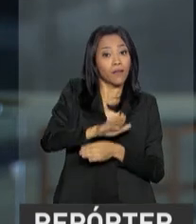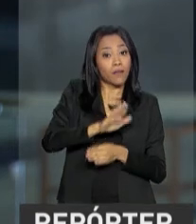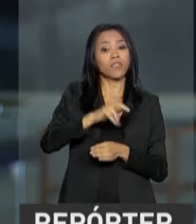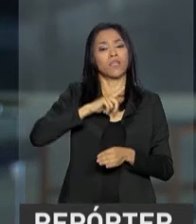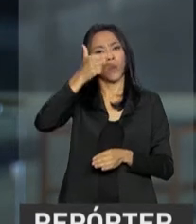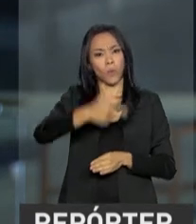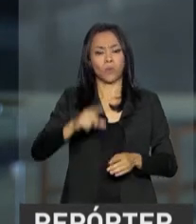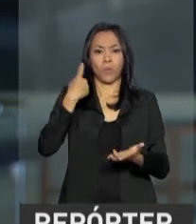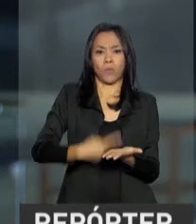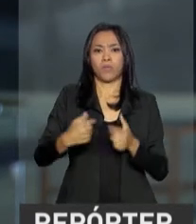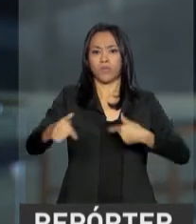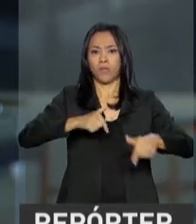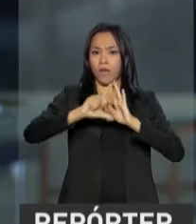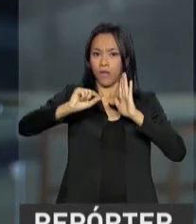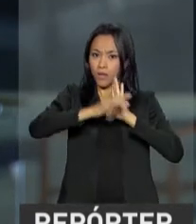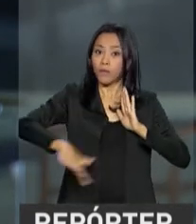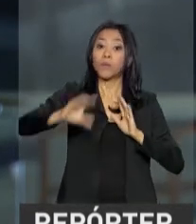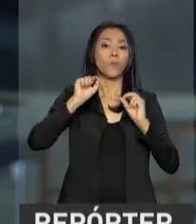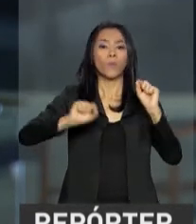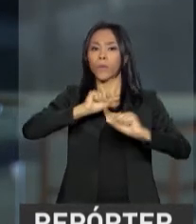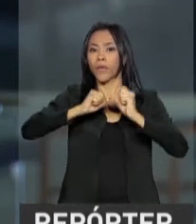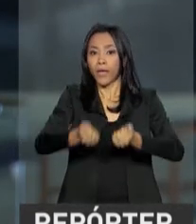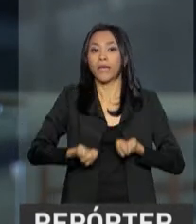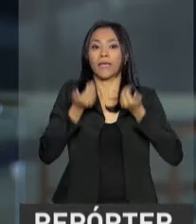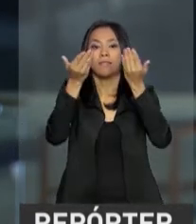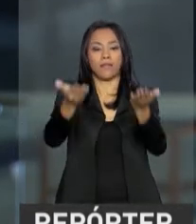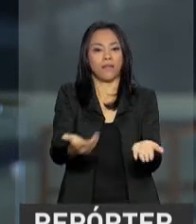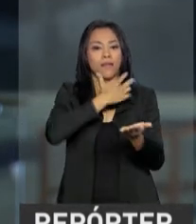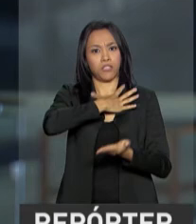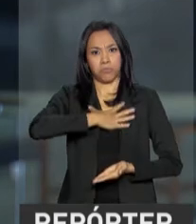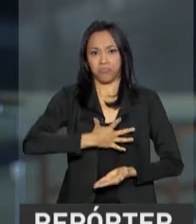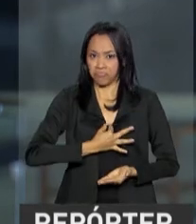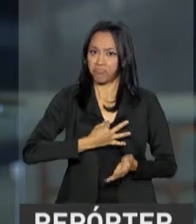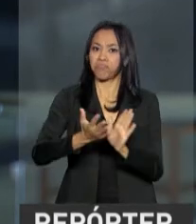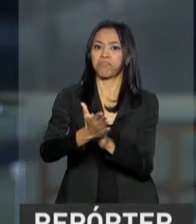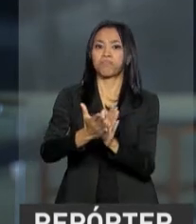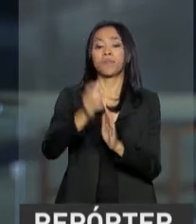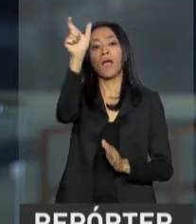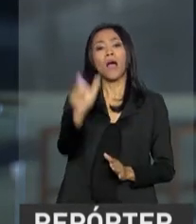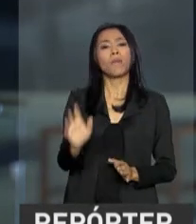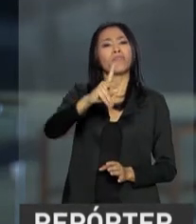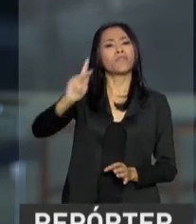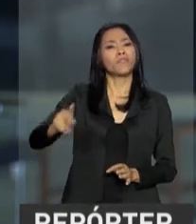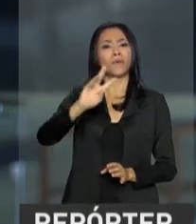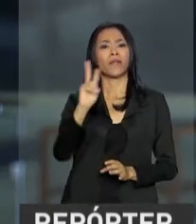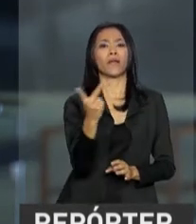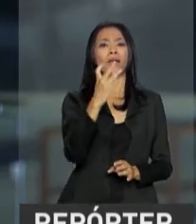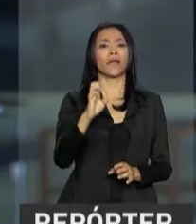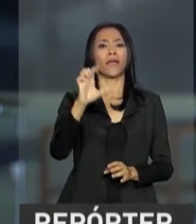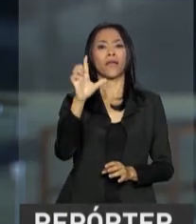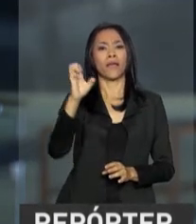que é a entrega de insígnias da ordem nacional do mérito e memória a professora eli de abreu